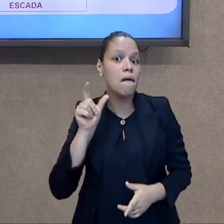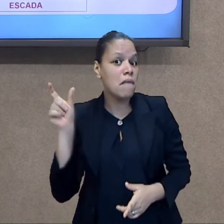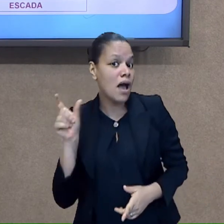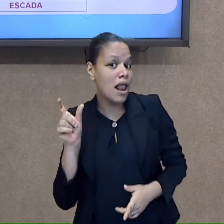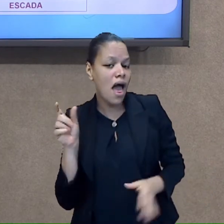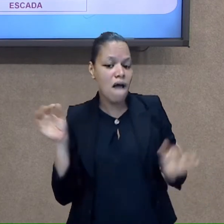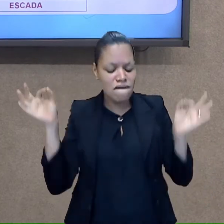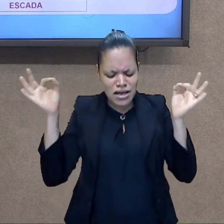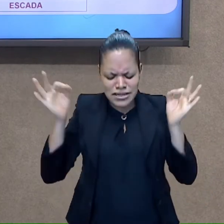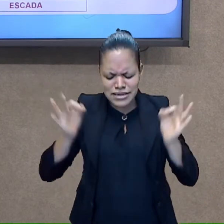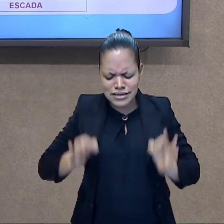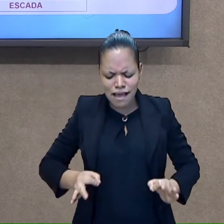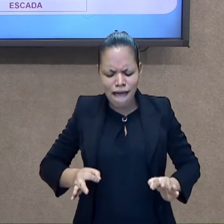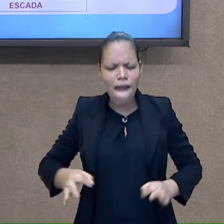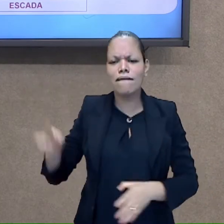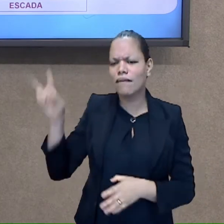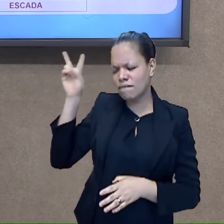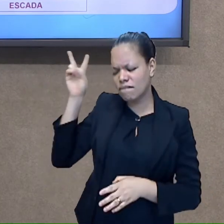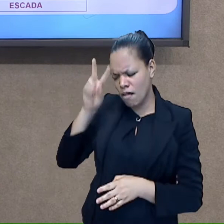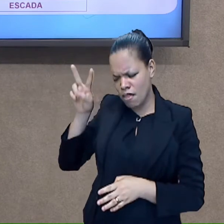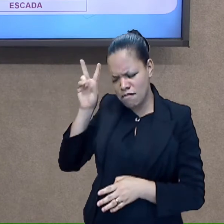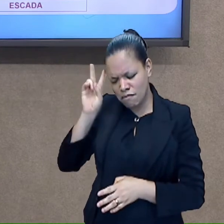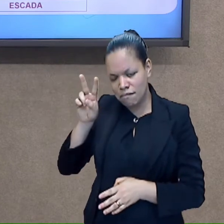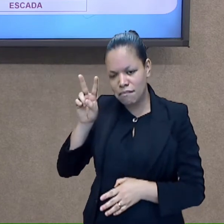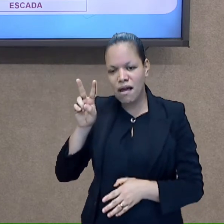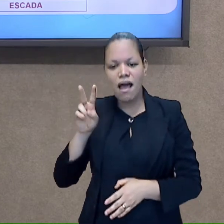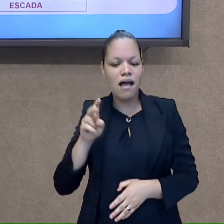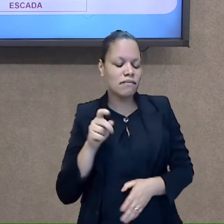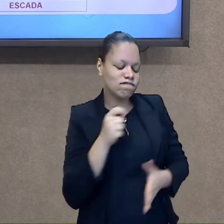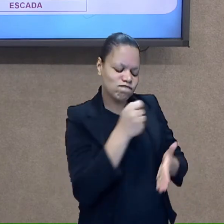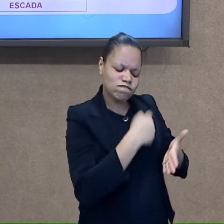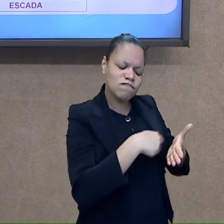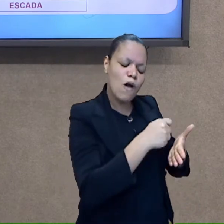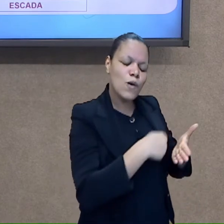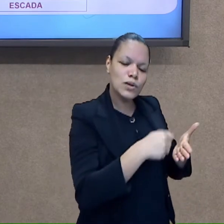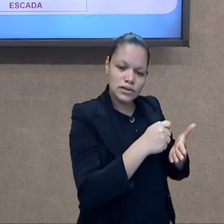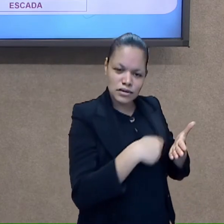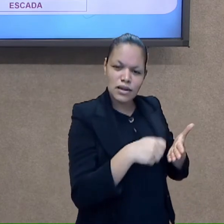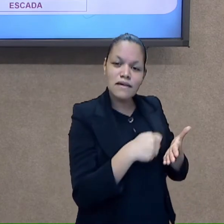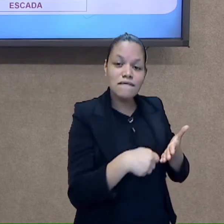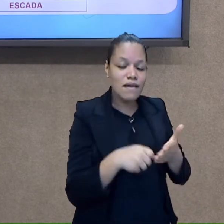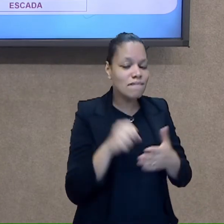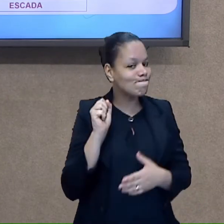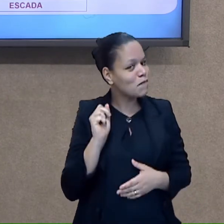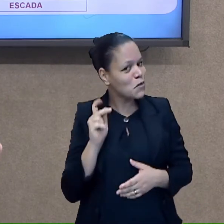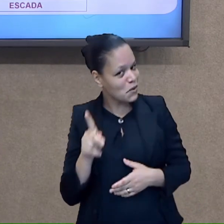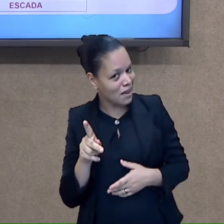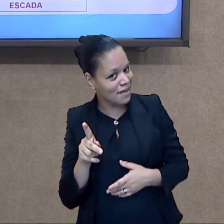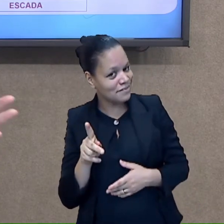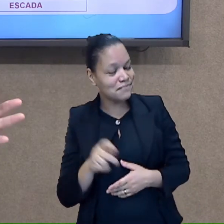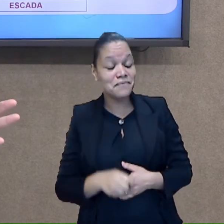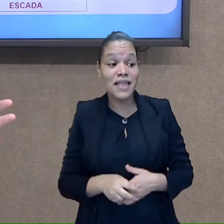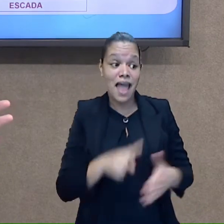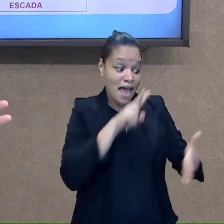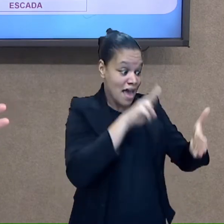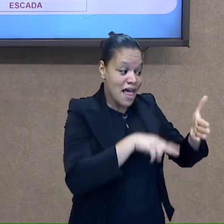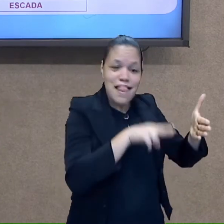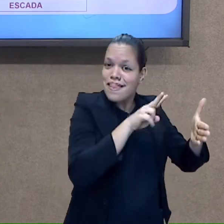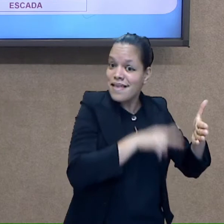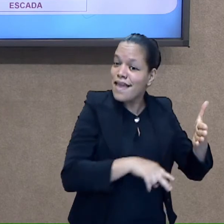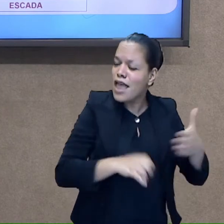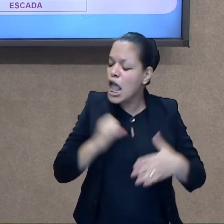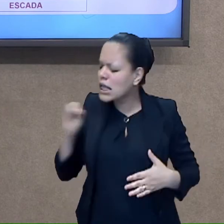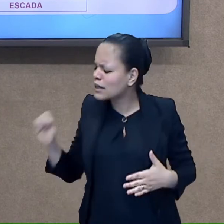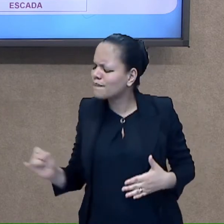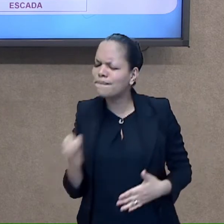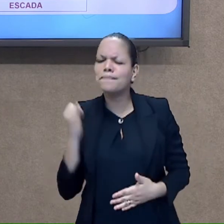forma correta na hora de escrever. Está entendendo a importância da leitura na nossa vida? A gente acha que às vezes não é importante,